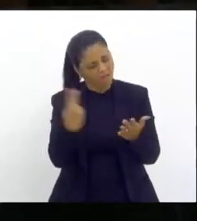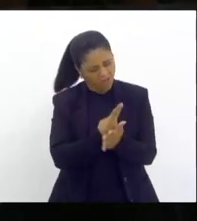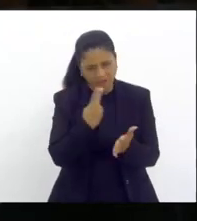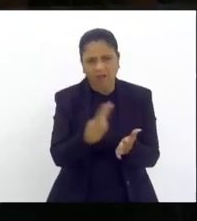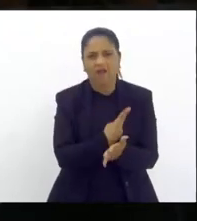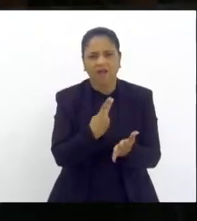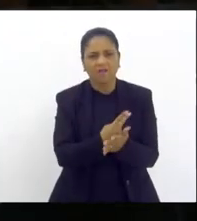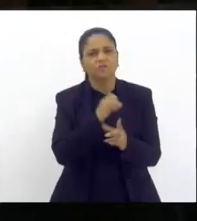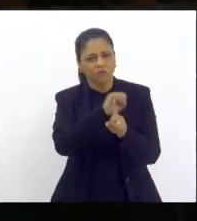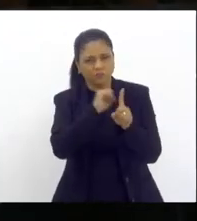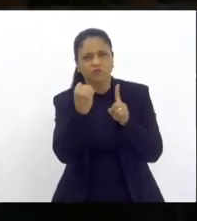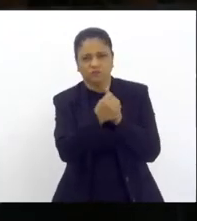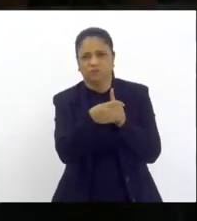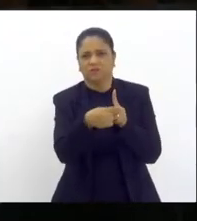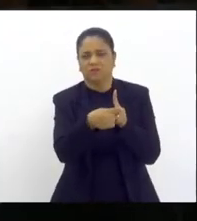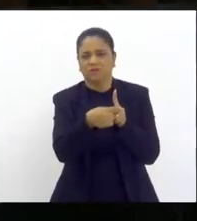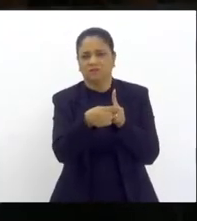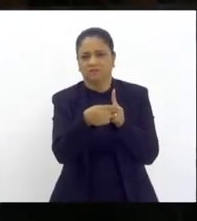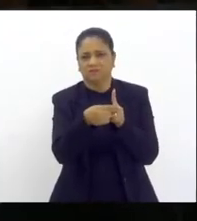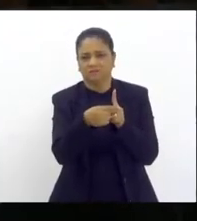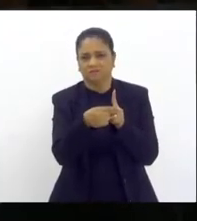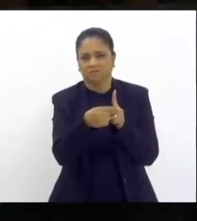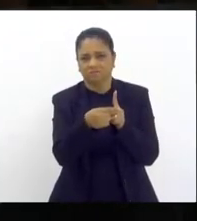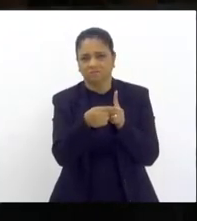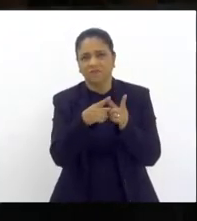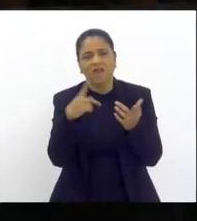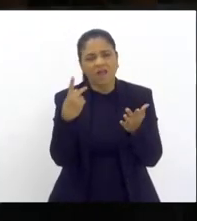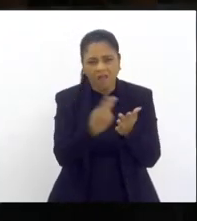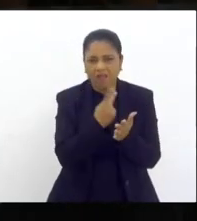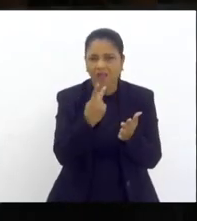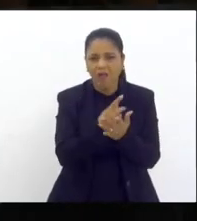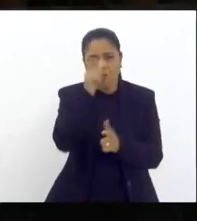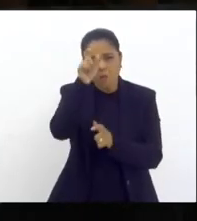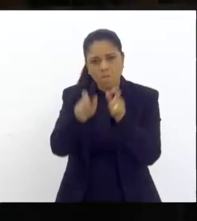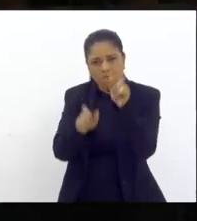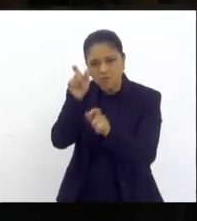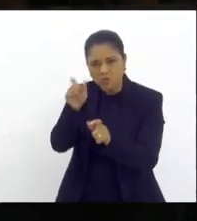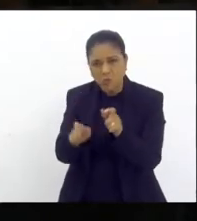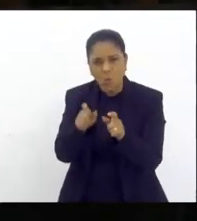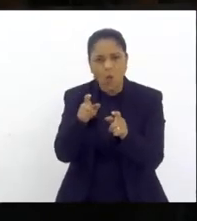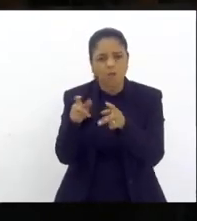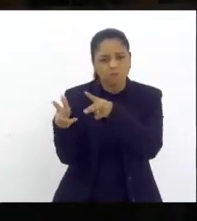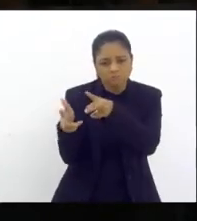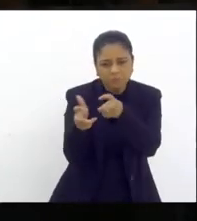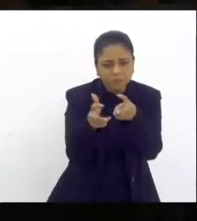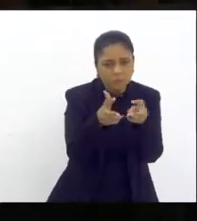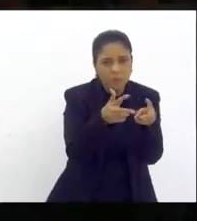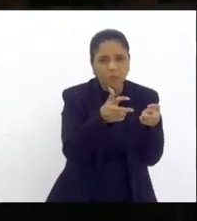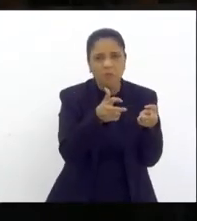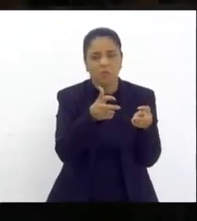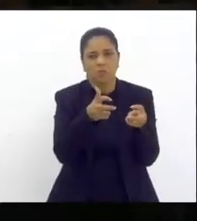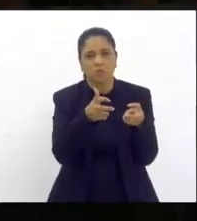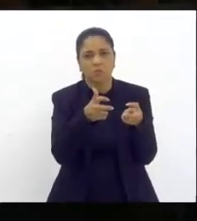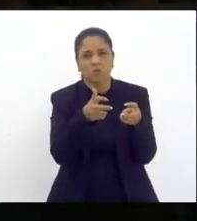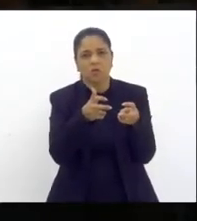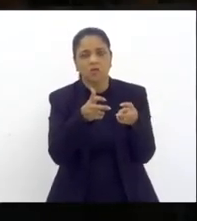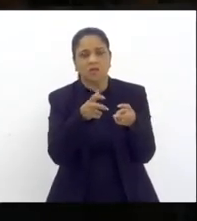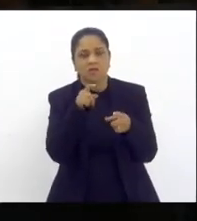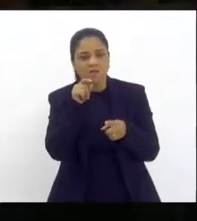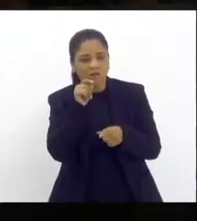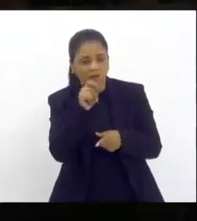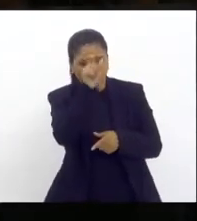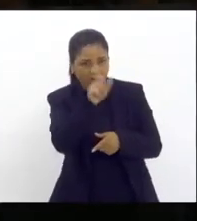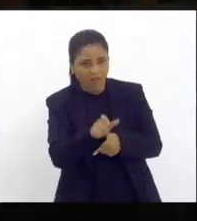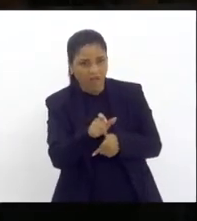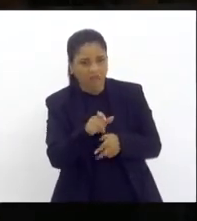enquanto sociedade, erramos muito enquanto pessoas que vão identificar naqueles que